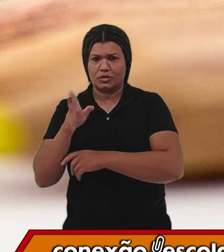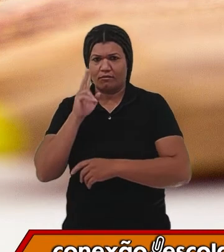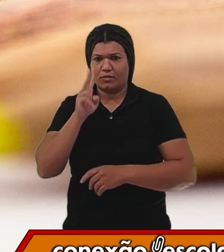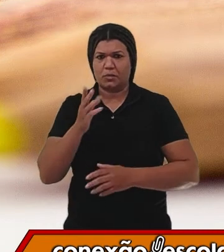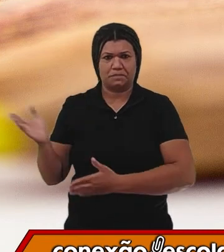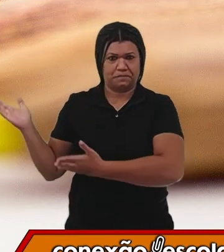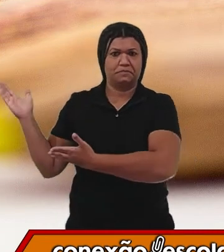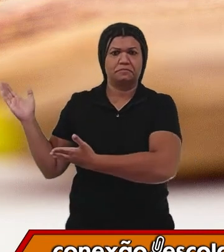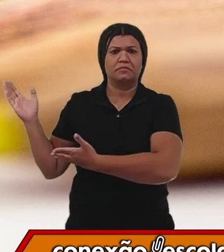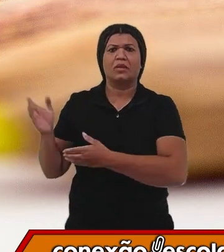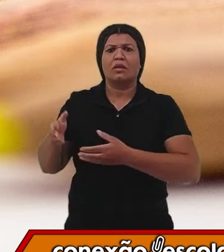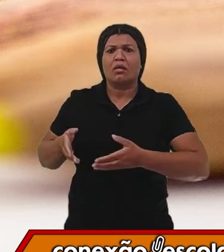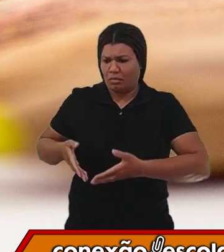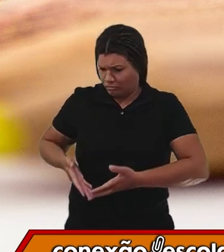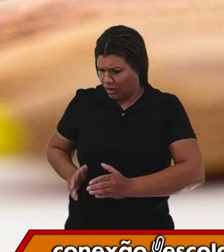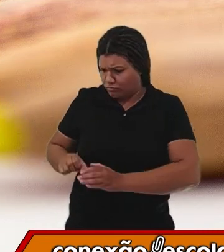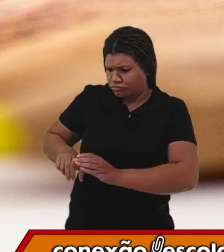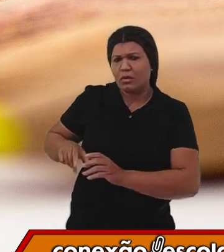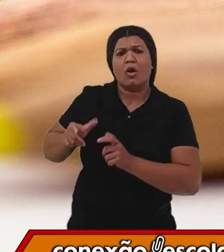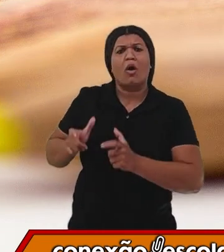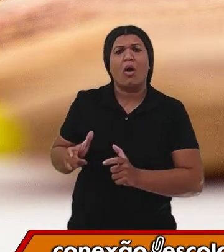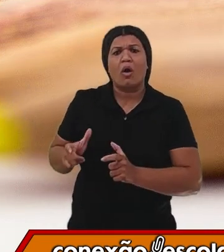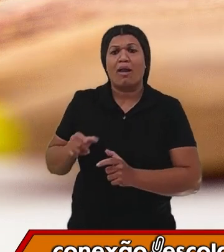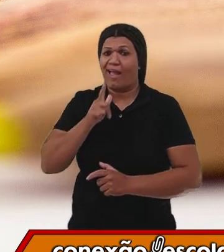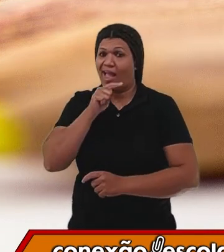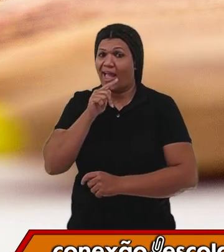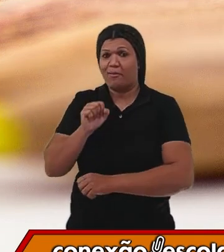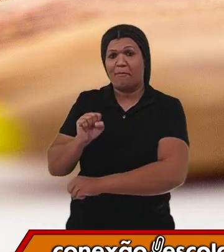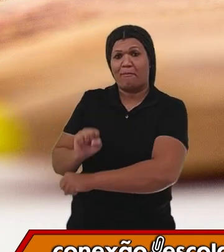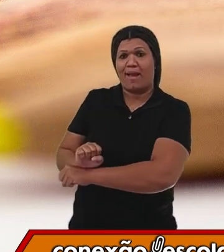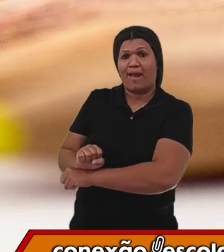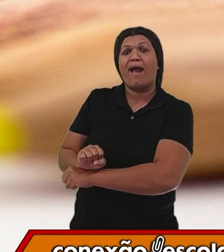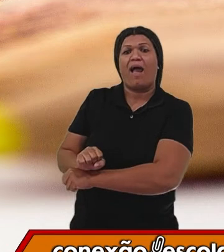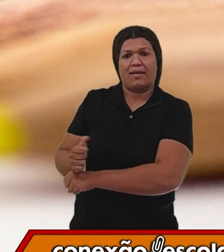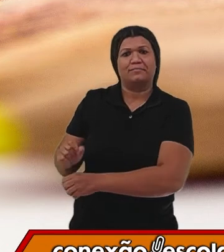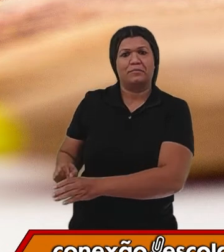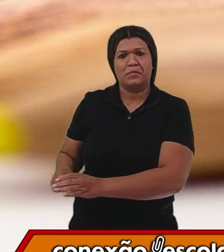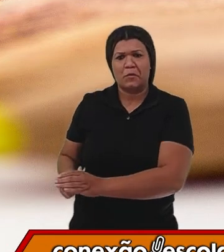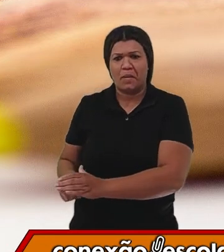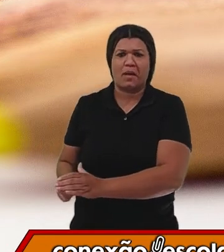onde? Na água parada, tia Isabela. Isso mesmo.